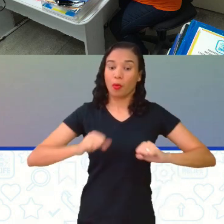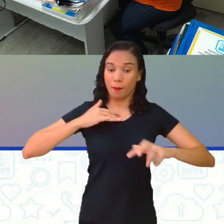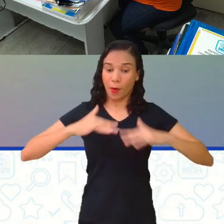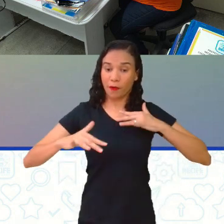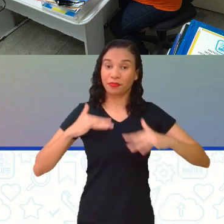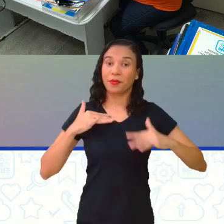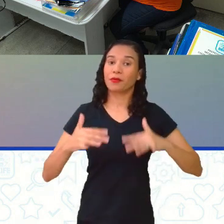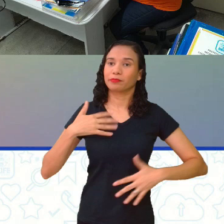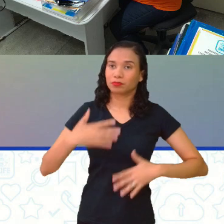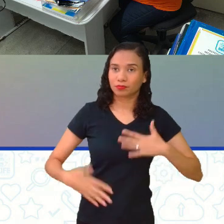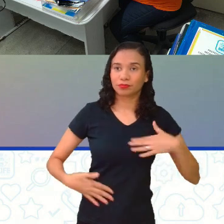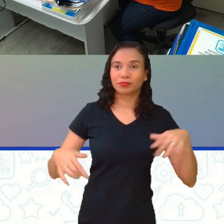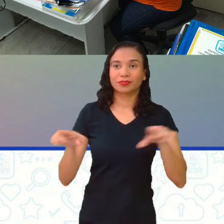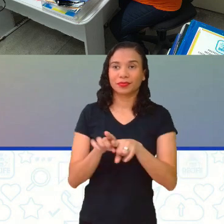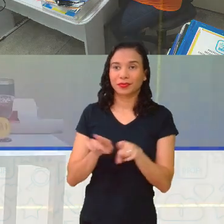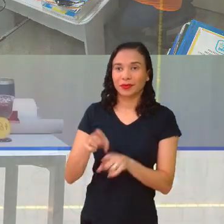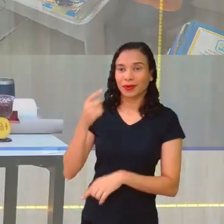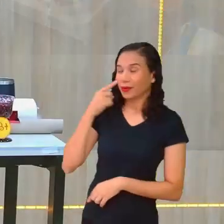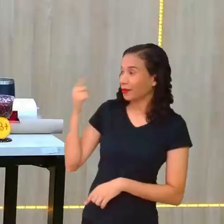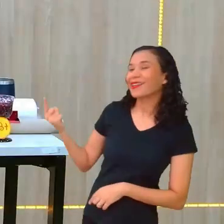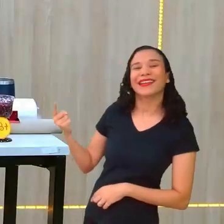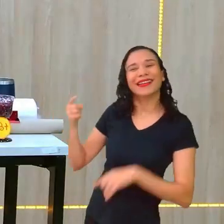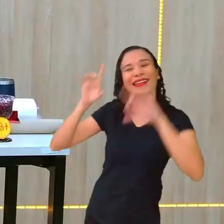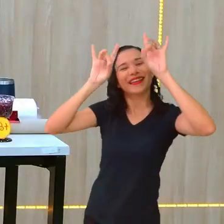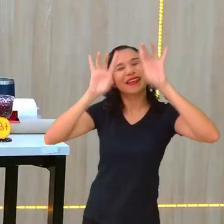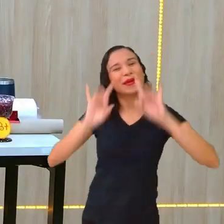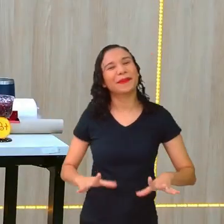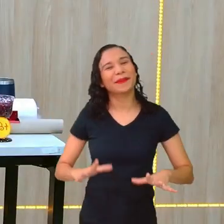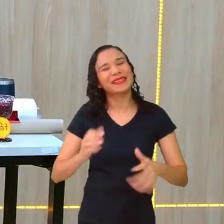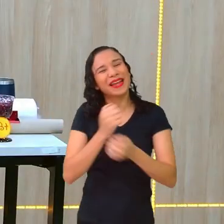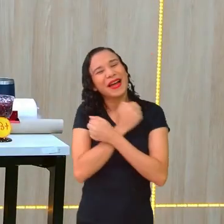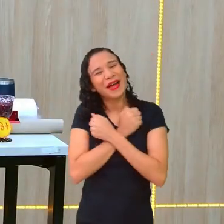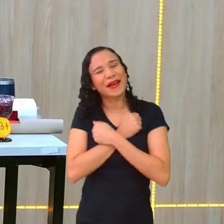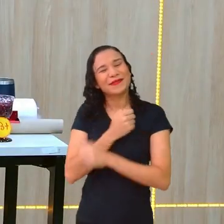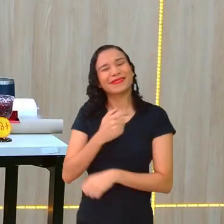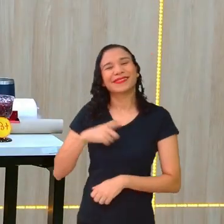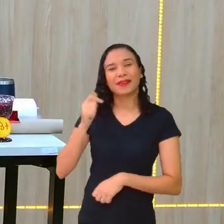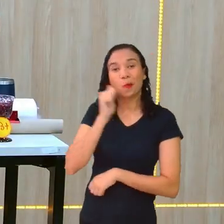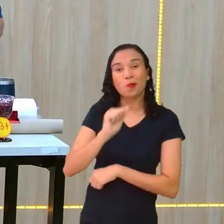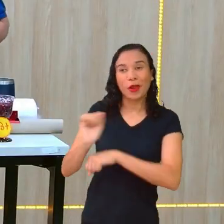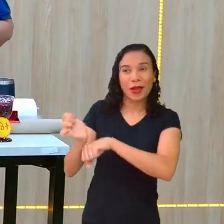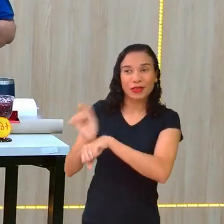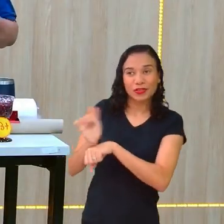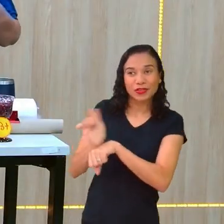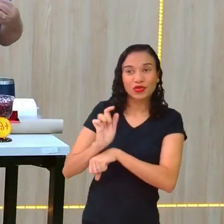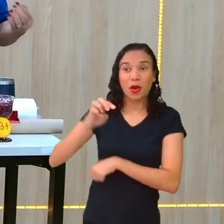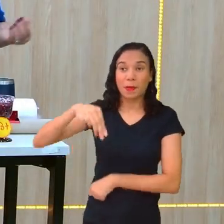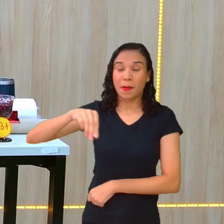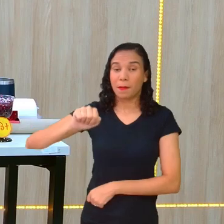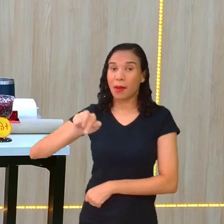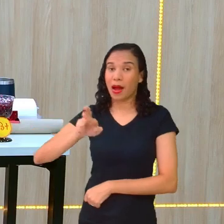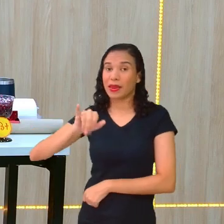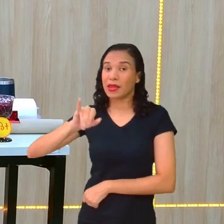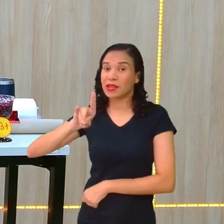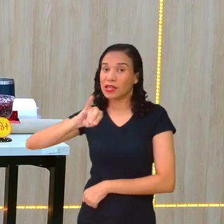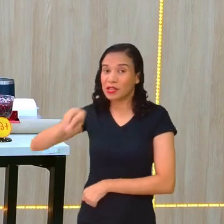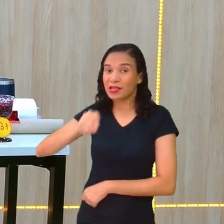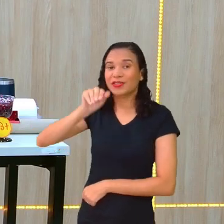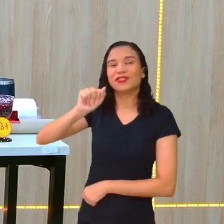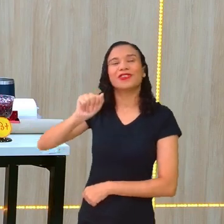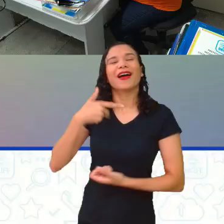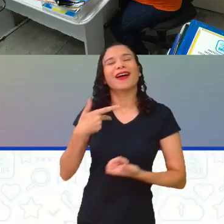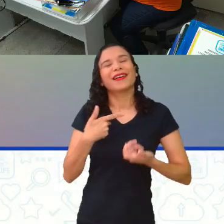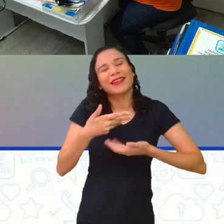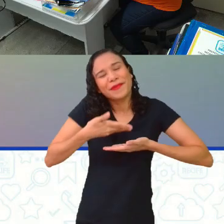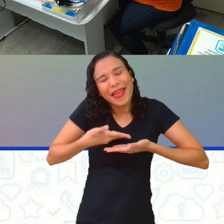locomotor. E também um abraço, né, bem caloroso para a gestora Marídja, que me recebeu aí de braços